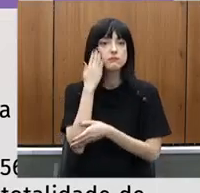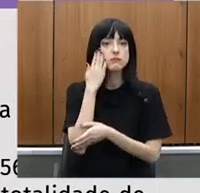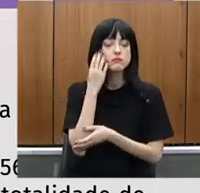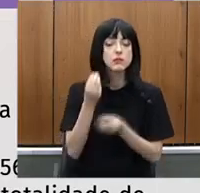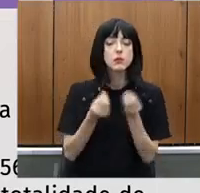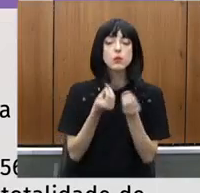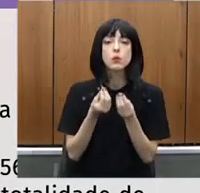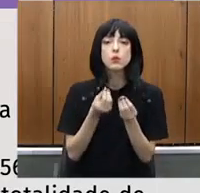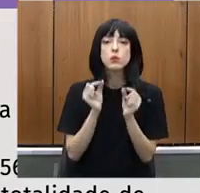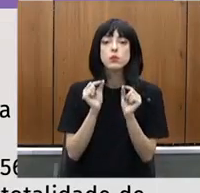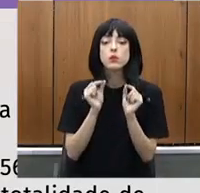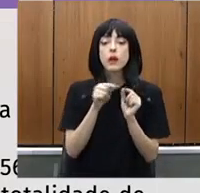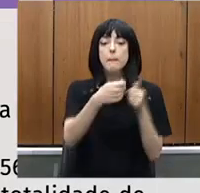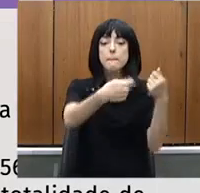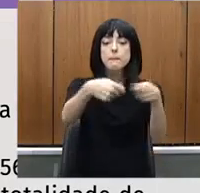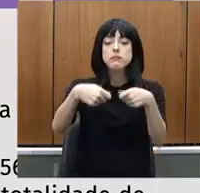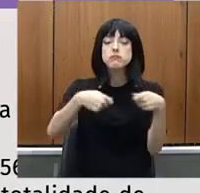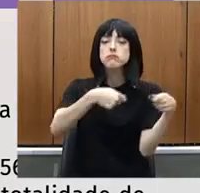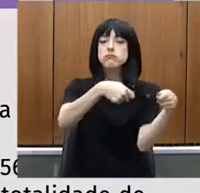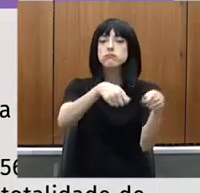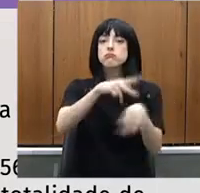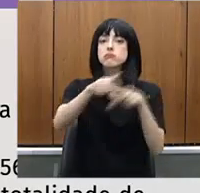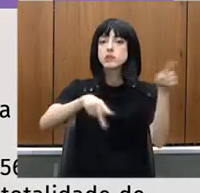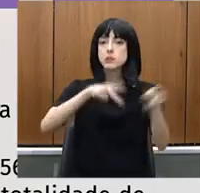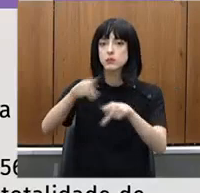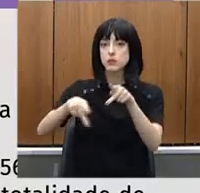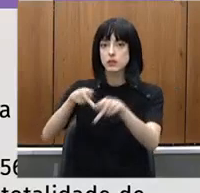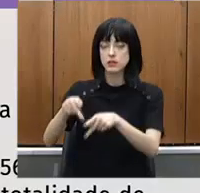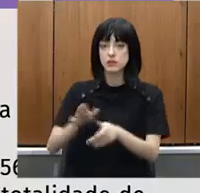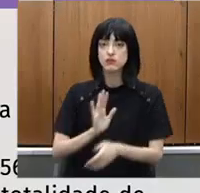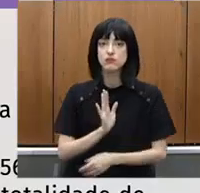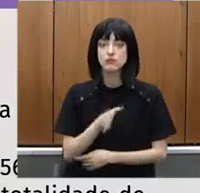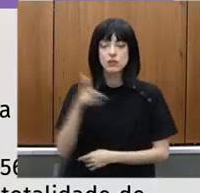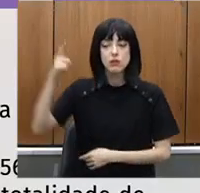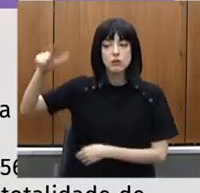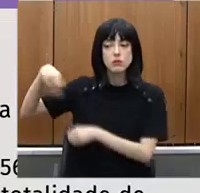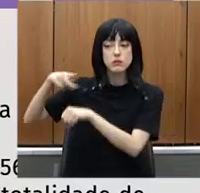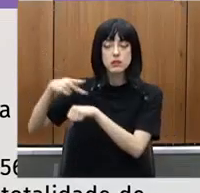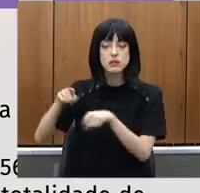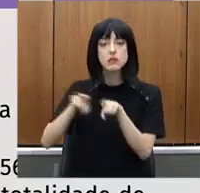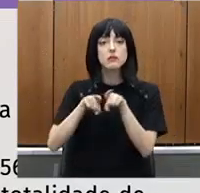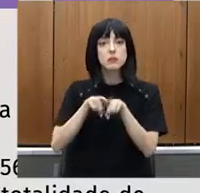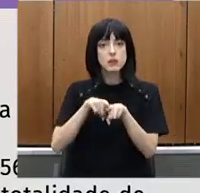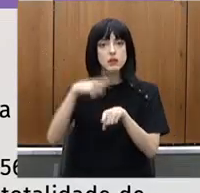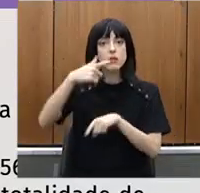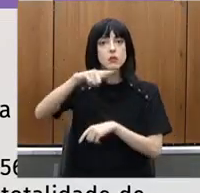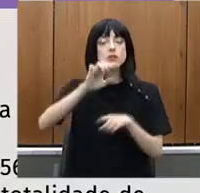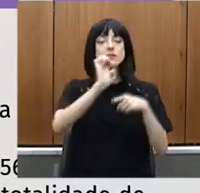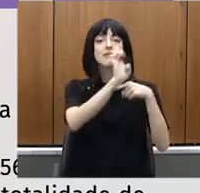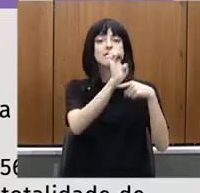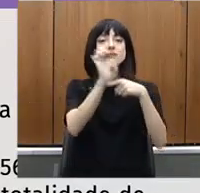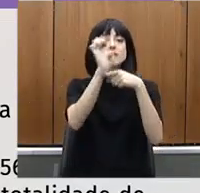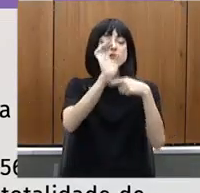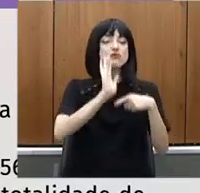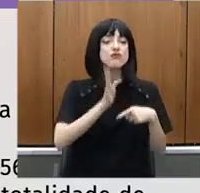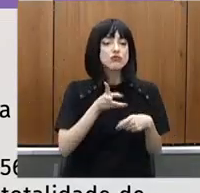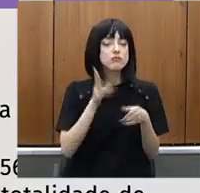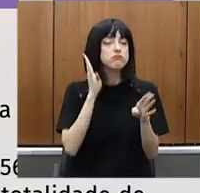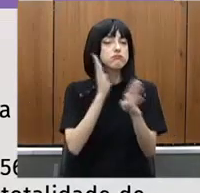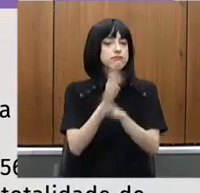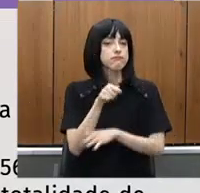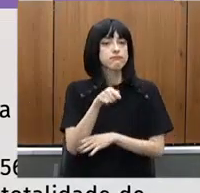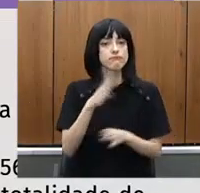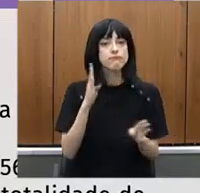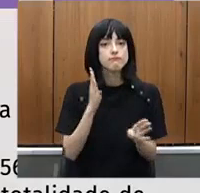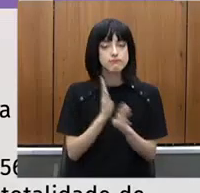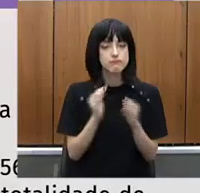isso já tem sido visto né por outros estados outras outras Nações inclusive uma militar Nossa foi convidada para participar de um